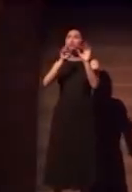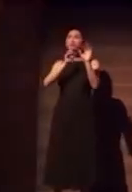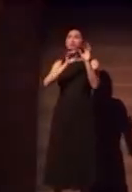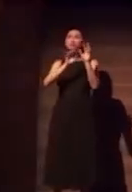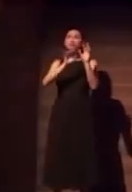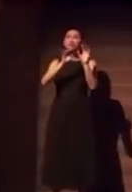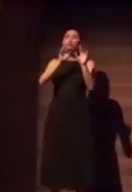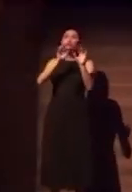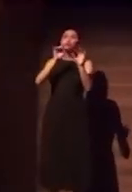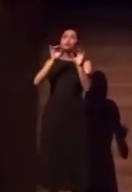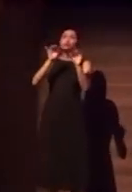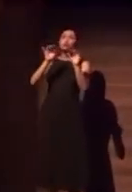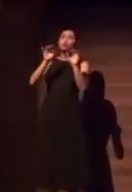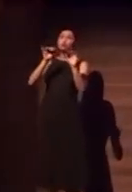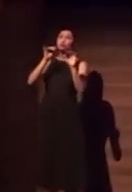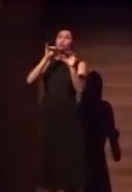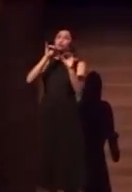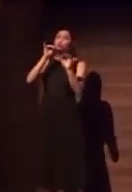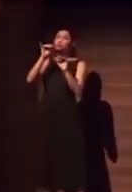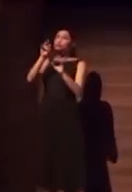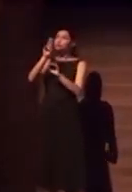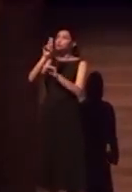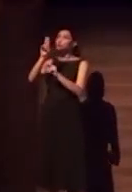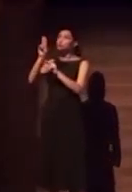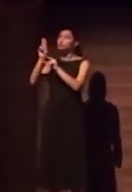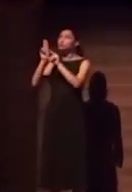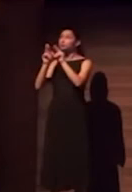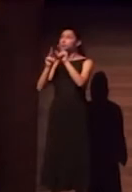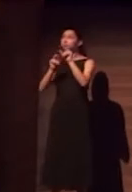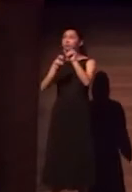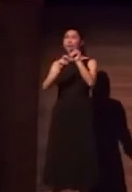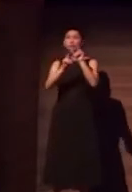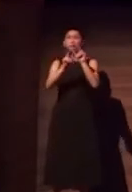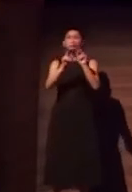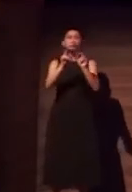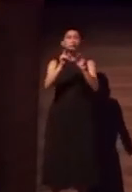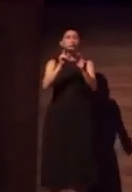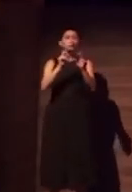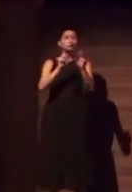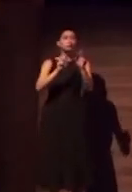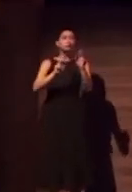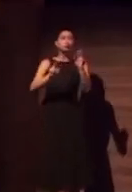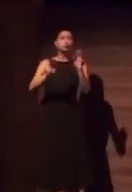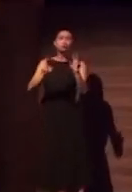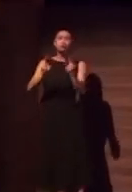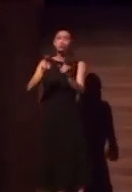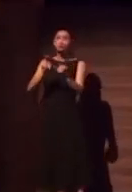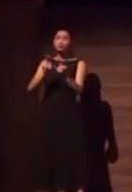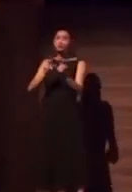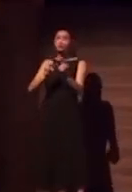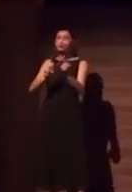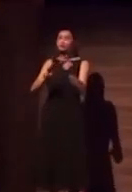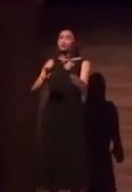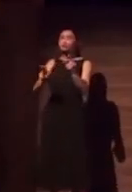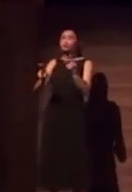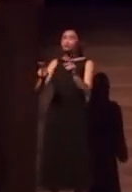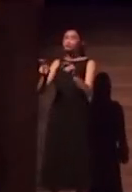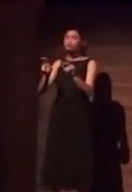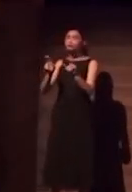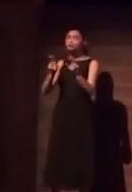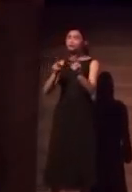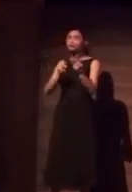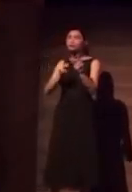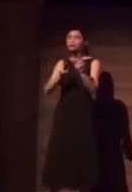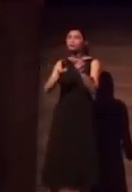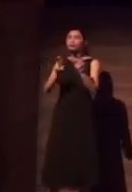de pastores, anjos, reis e rainhas. A direção é de Fernanda Viana e a direção musical do maestro Hernani